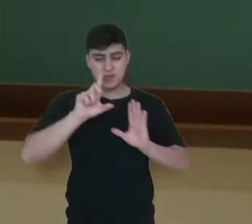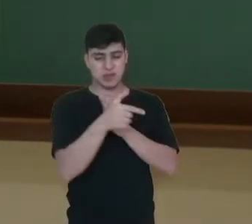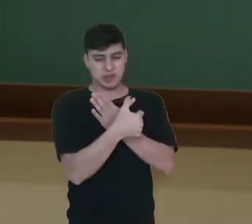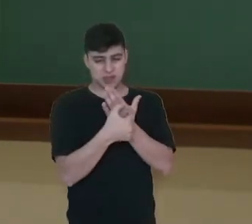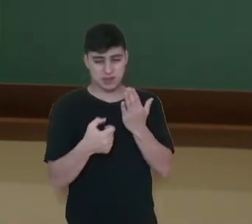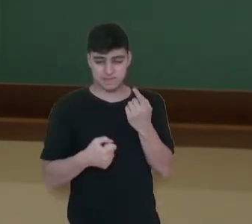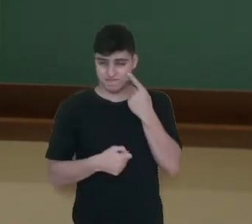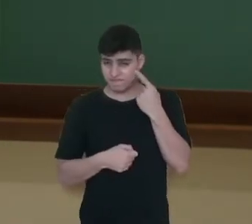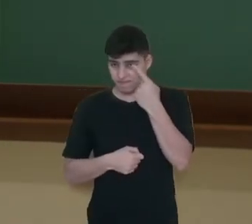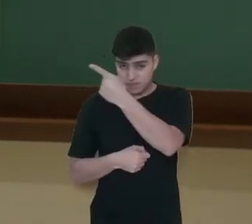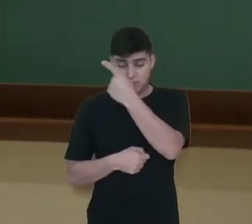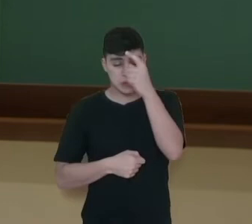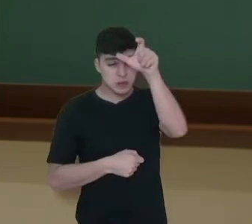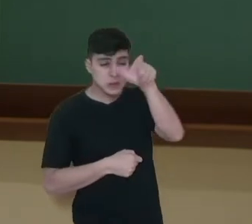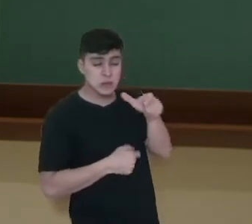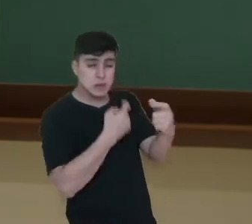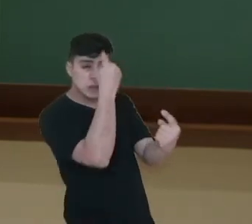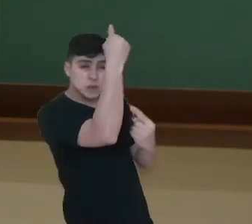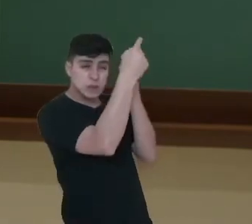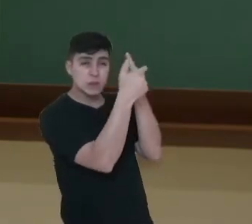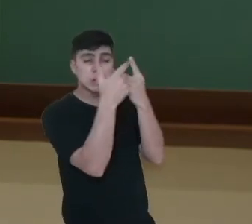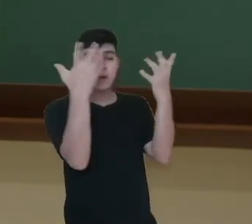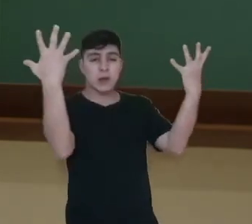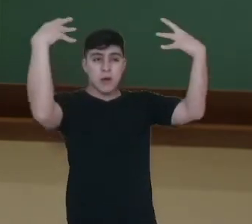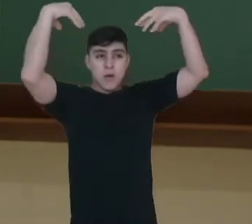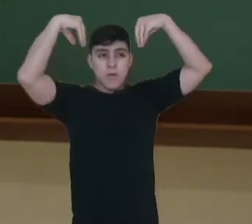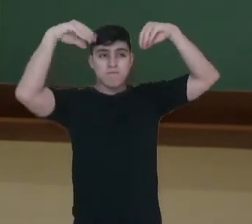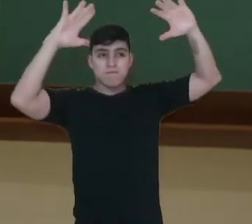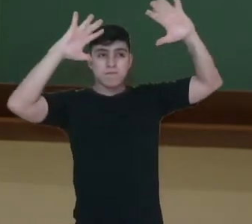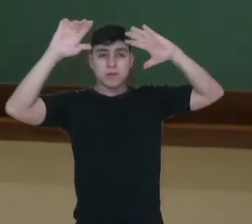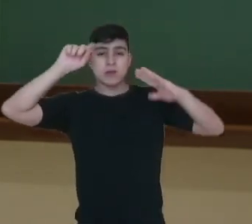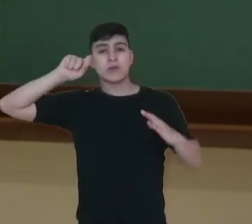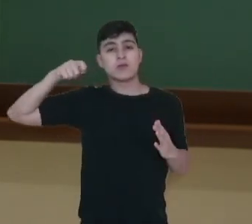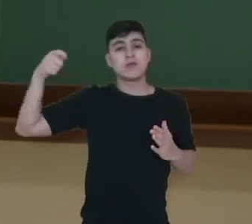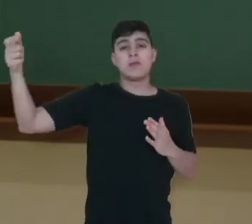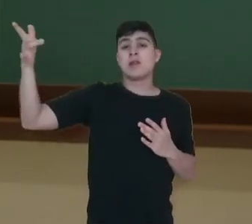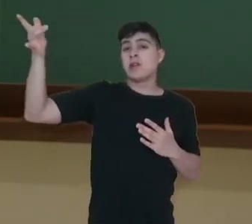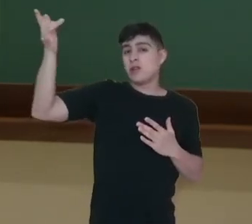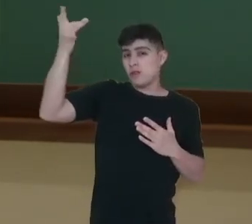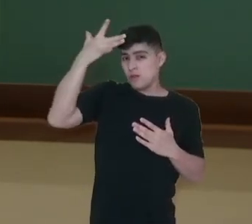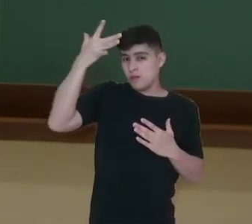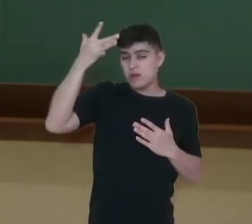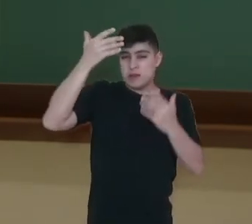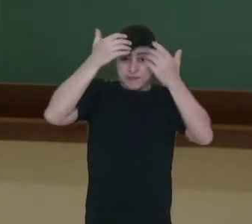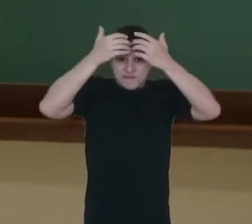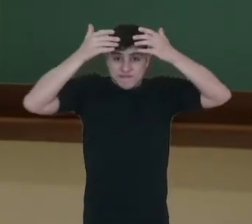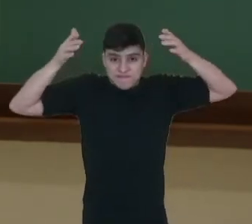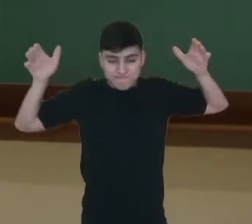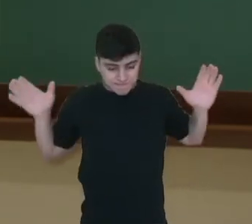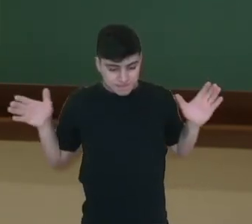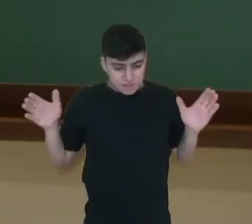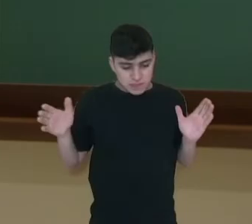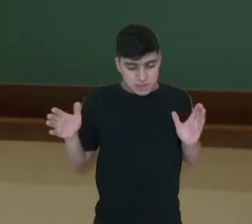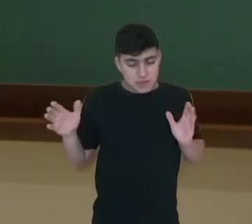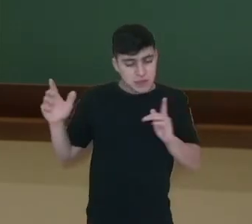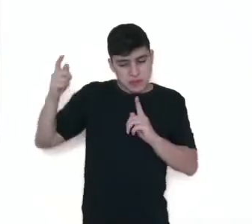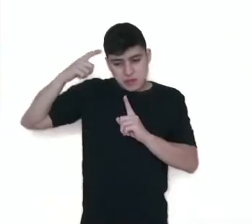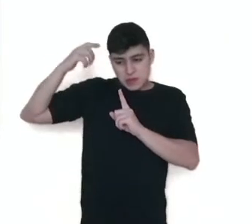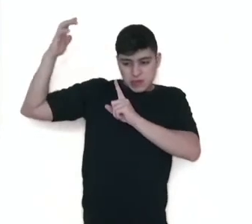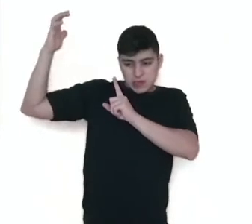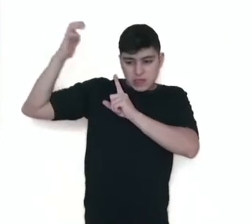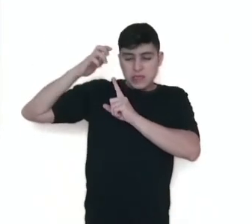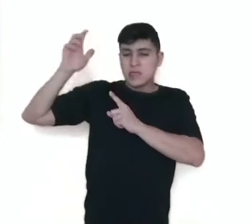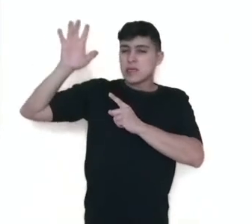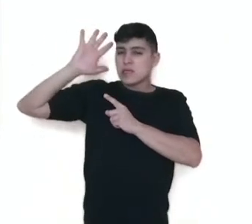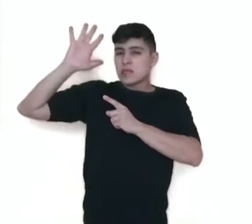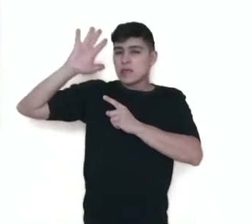que tinha muitas ideias iluministas introjetadas, né? Era um estudioso também, né? Então ele vai ser influenciado principalmente pelos